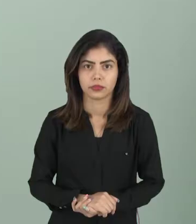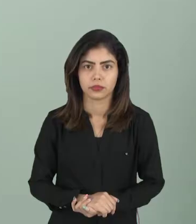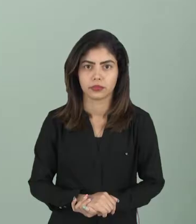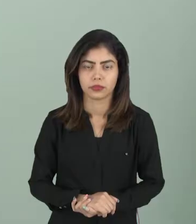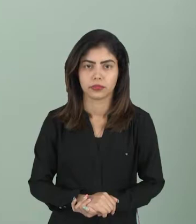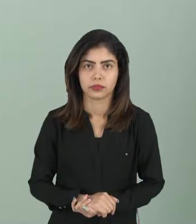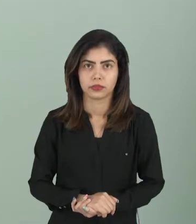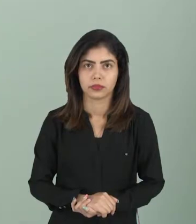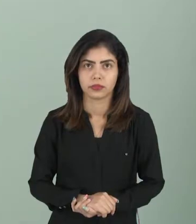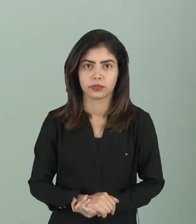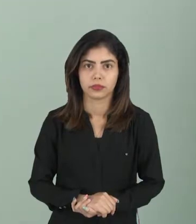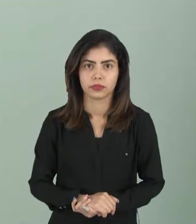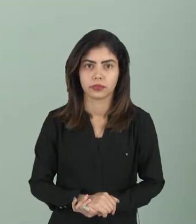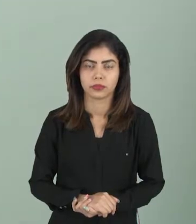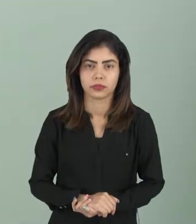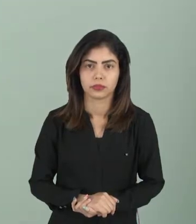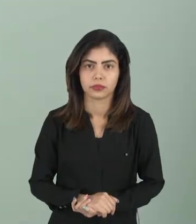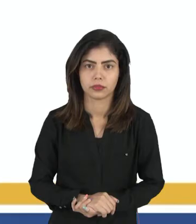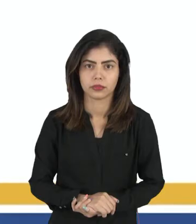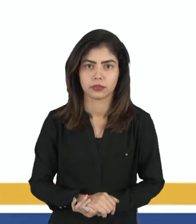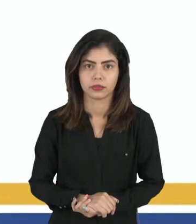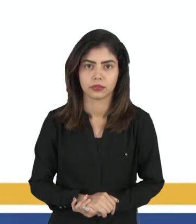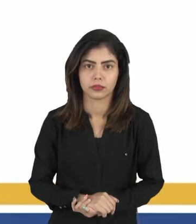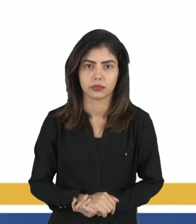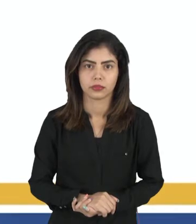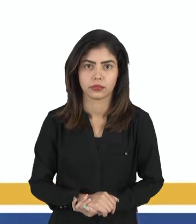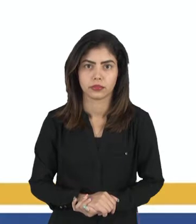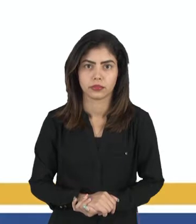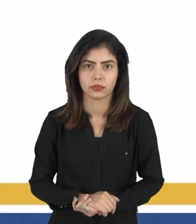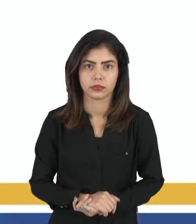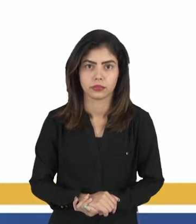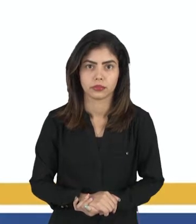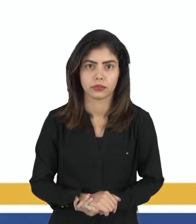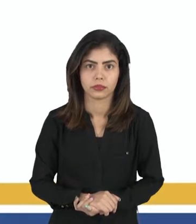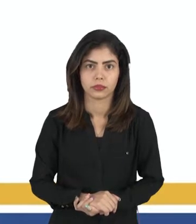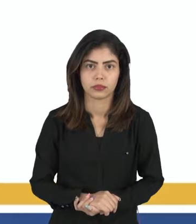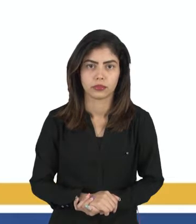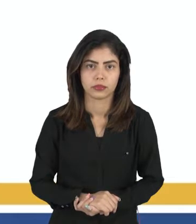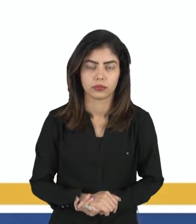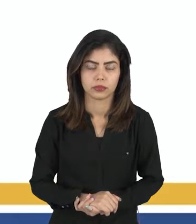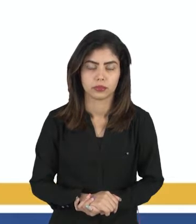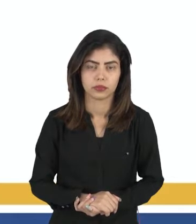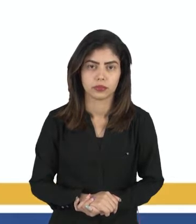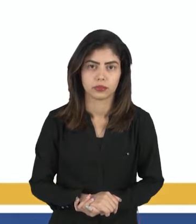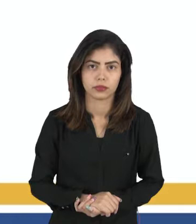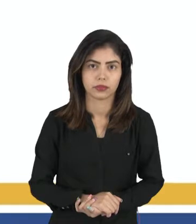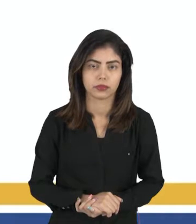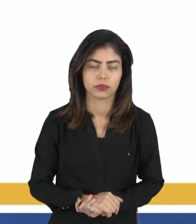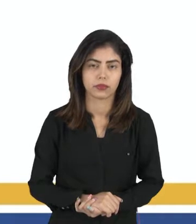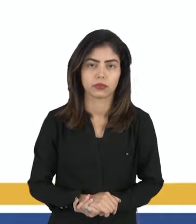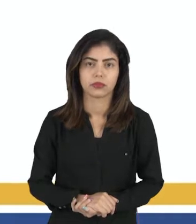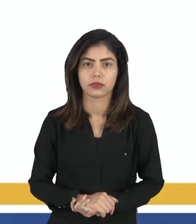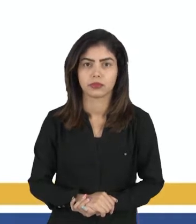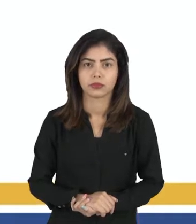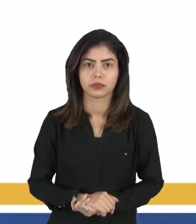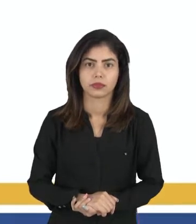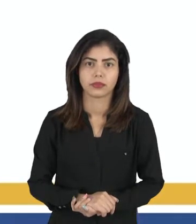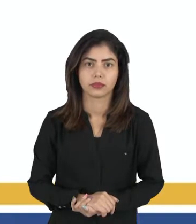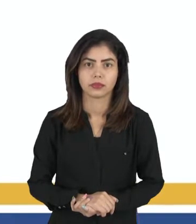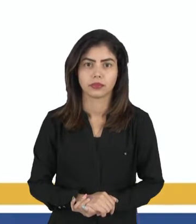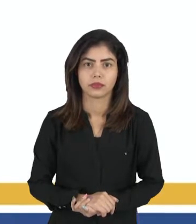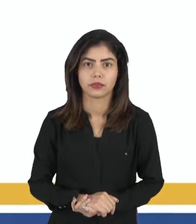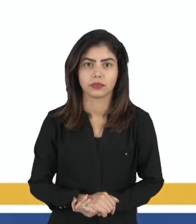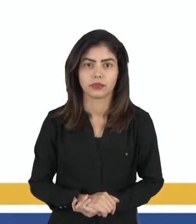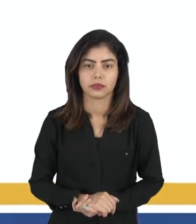es muy importante. No hay duda de que los temas controvertidos entusiasman a todos. Cuando